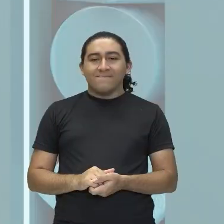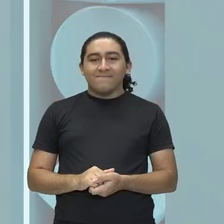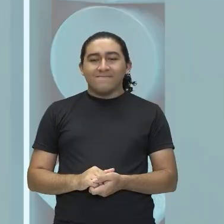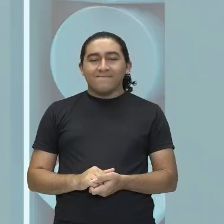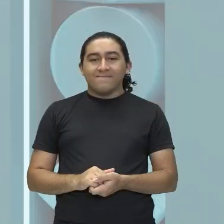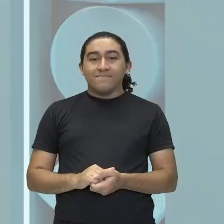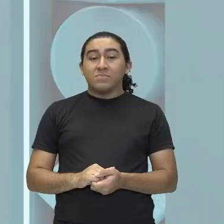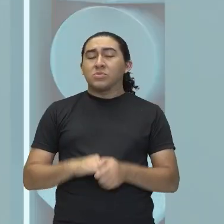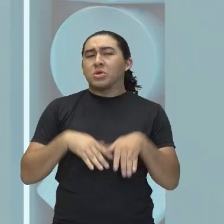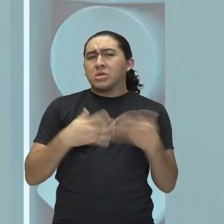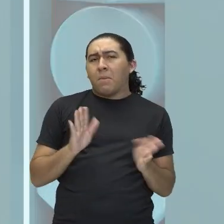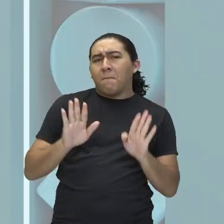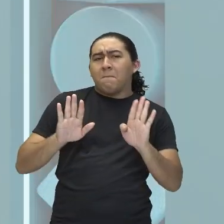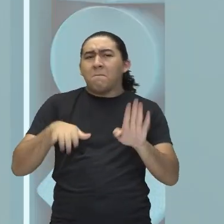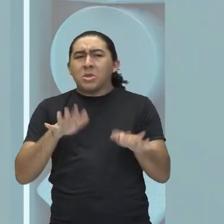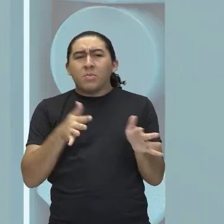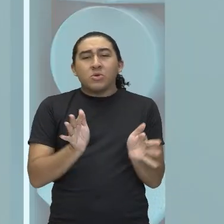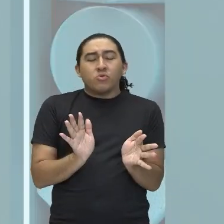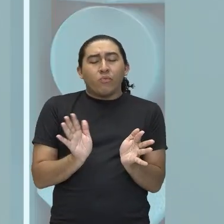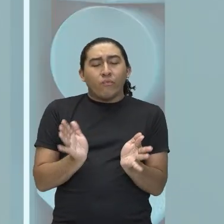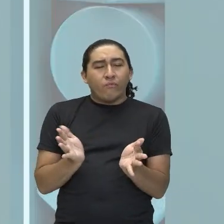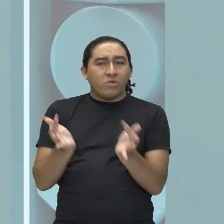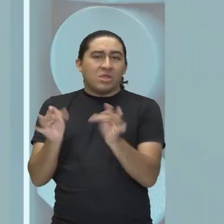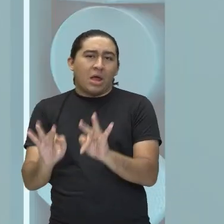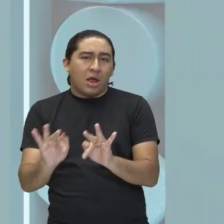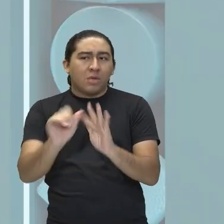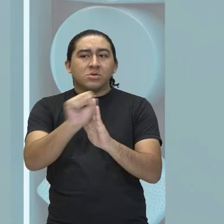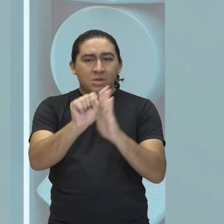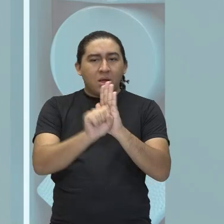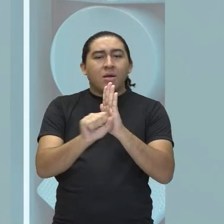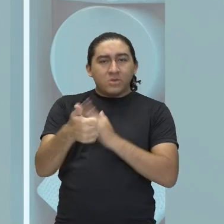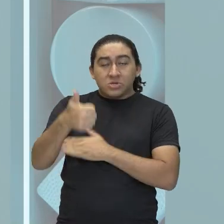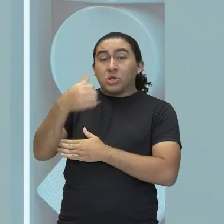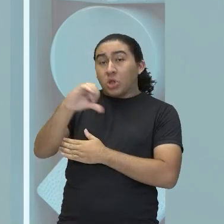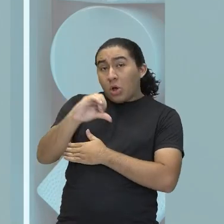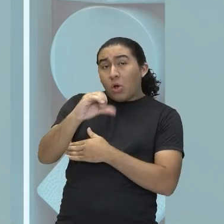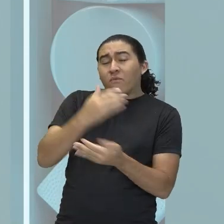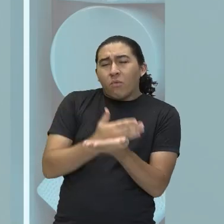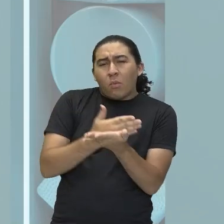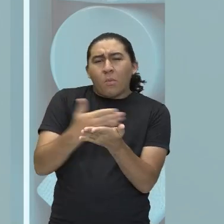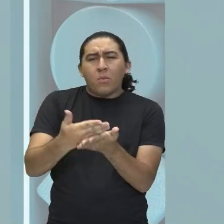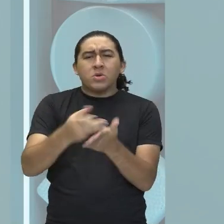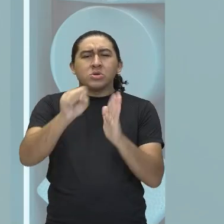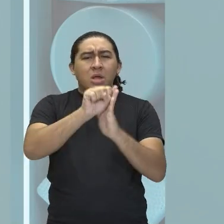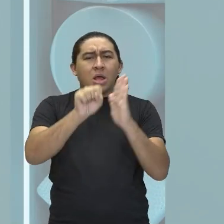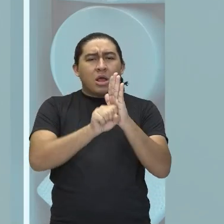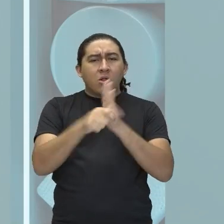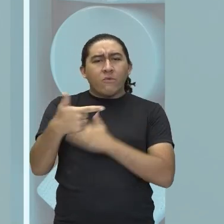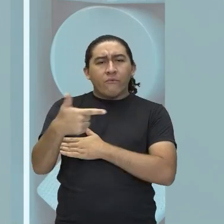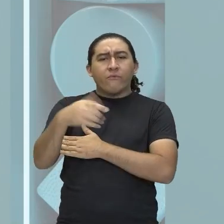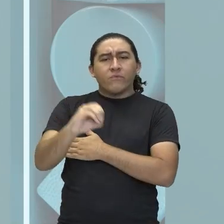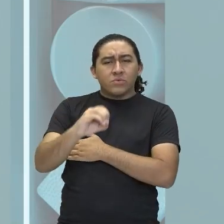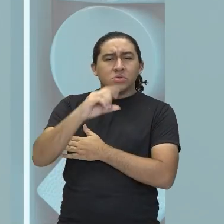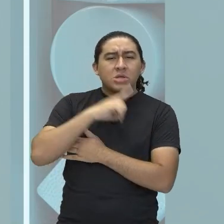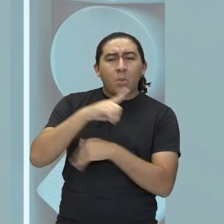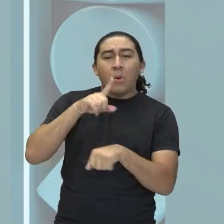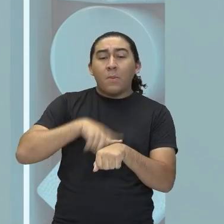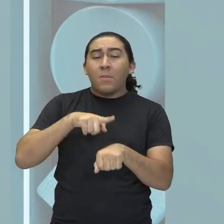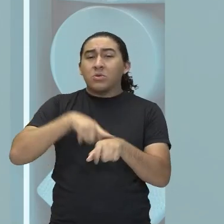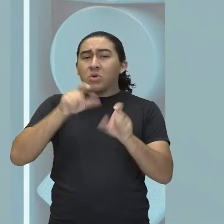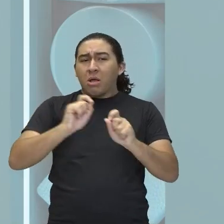Ali pelo final do século XIX, início do século XX, nós tivemos um momento de